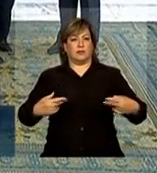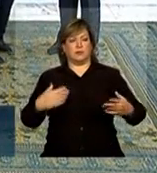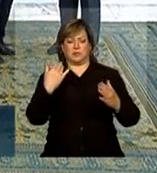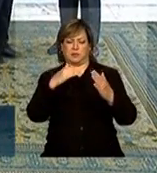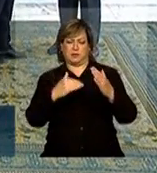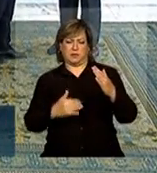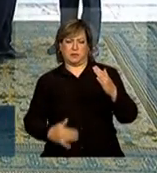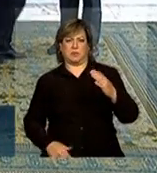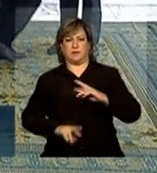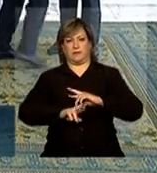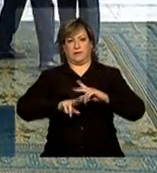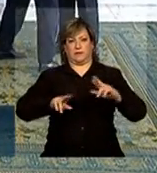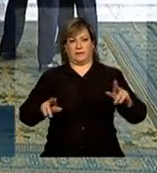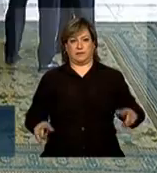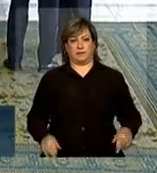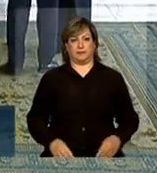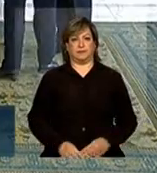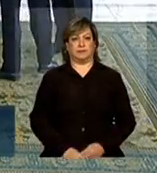lista